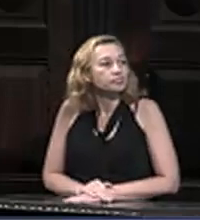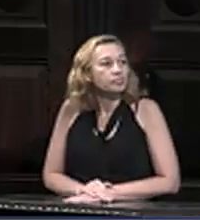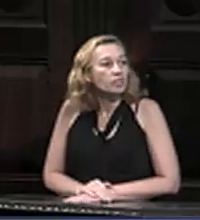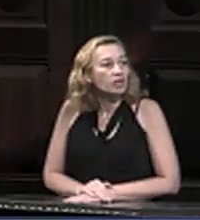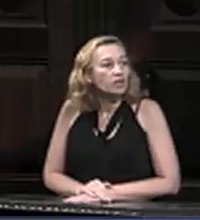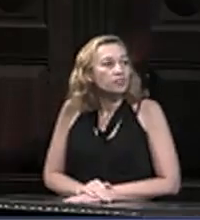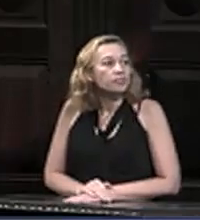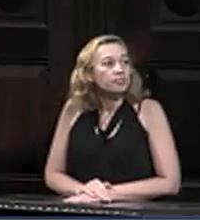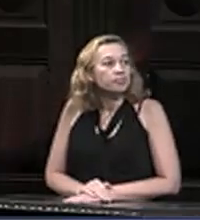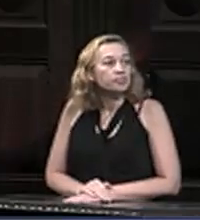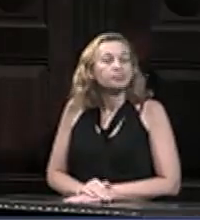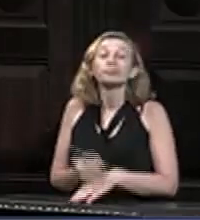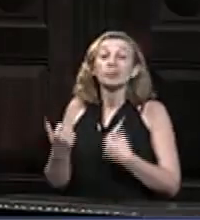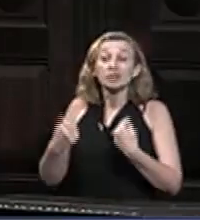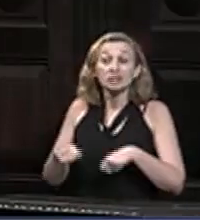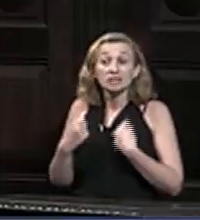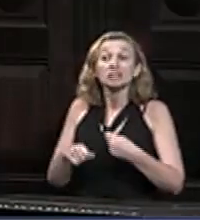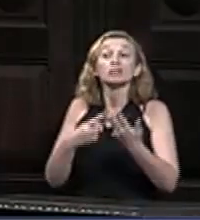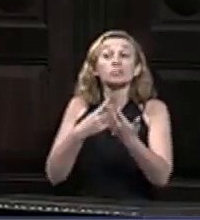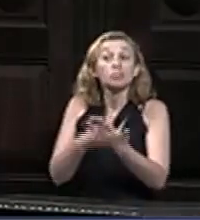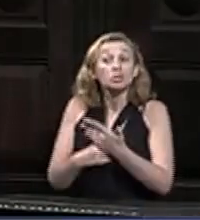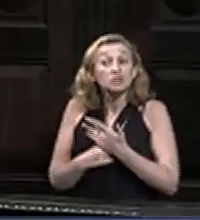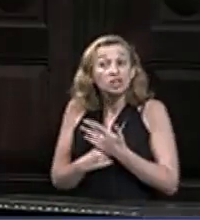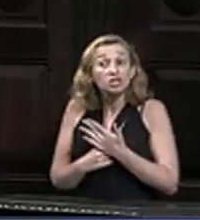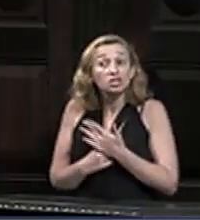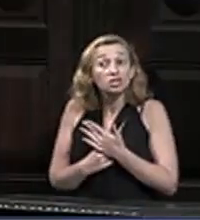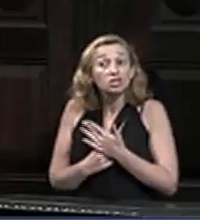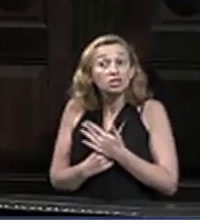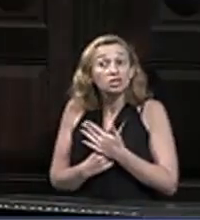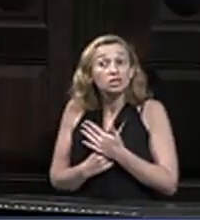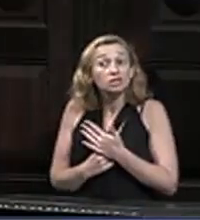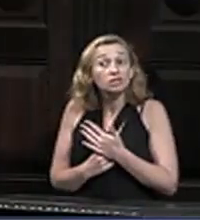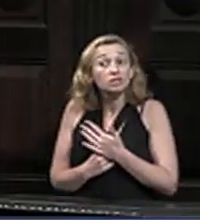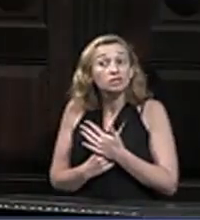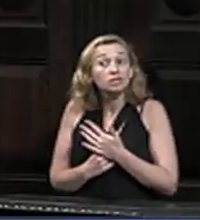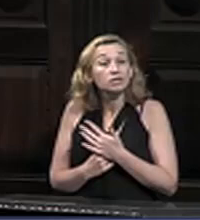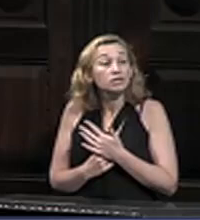e que deve ser preservada íntegra,